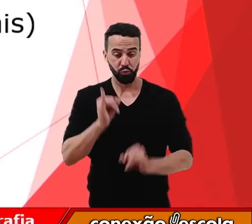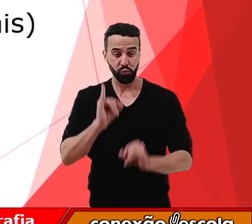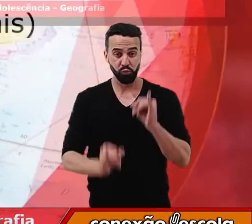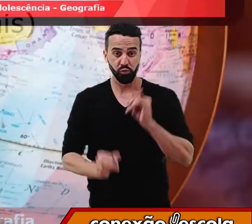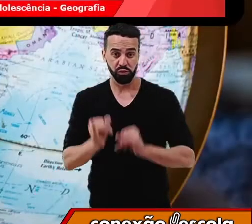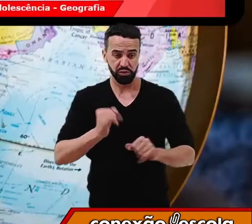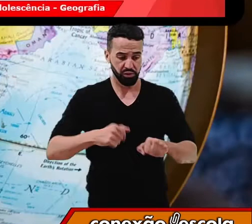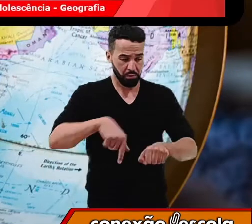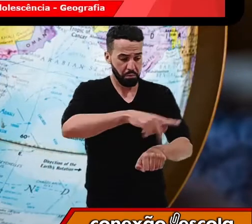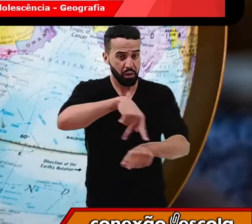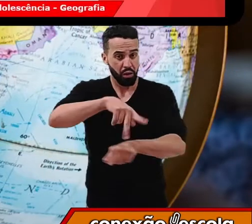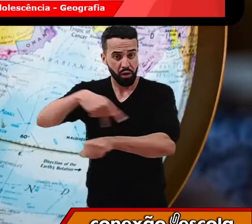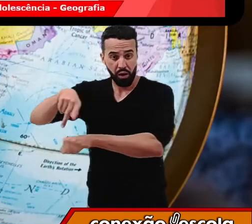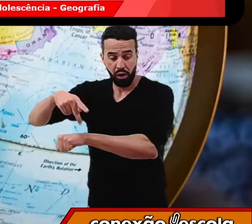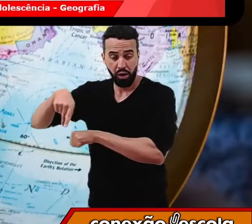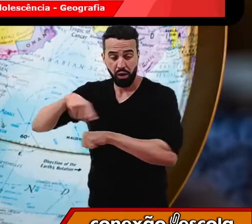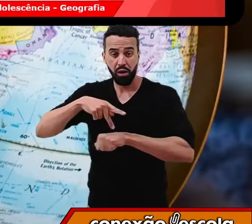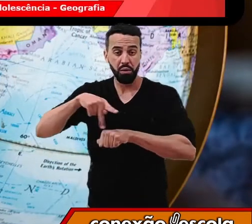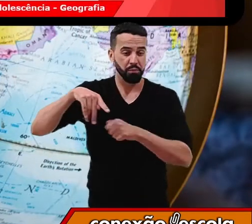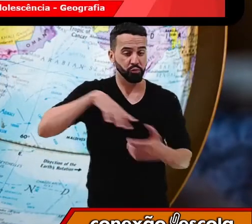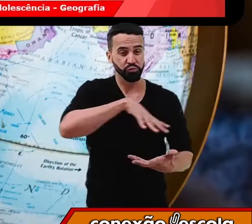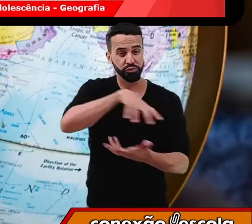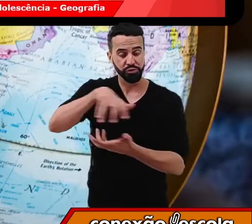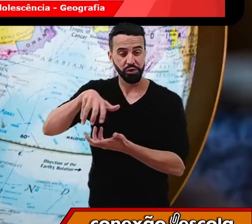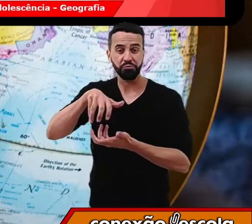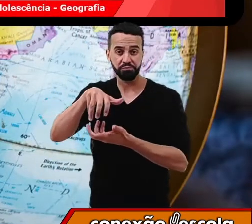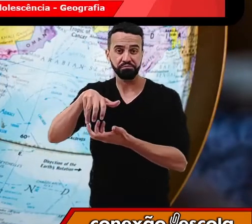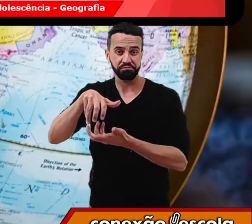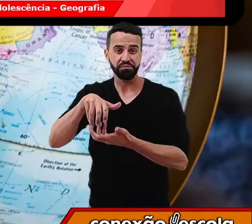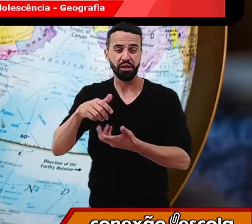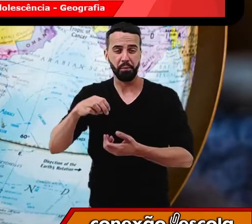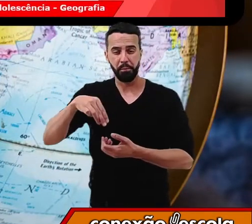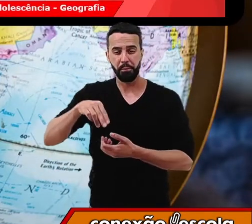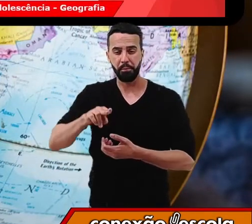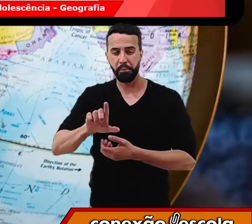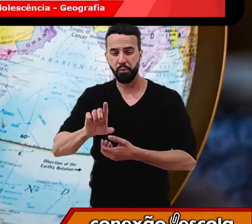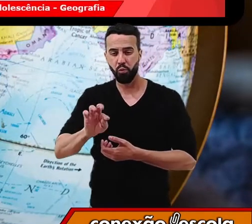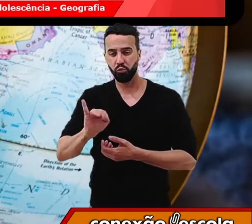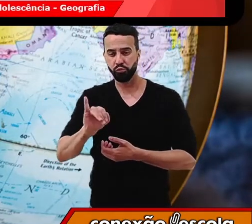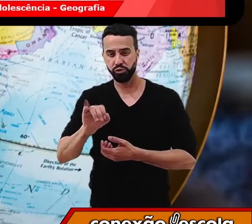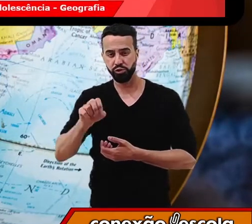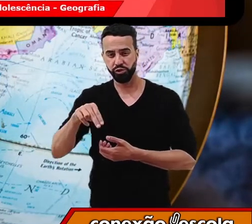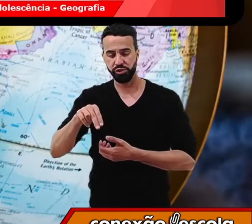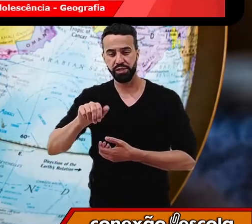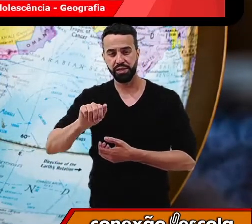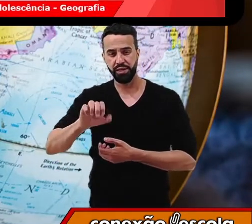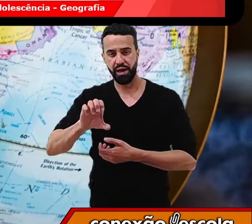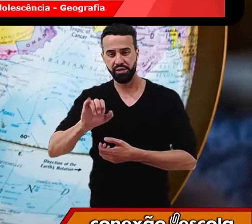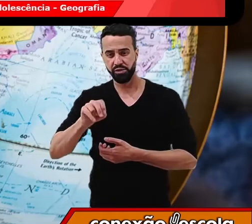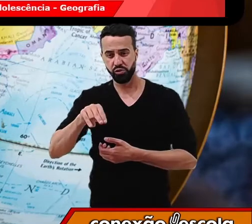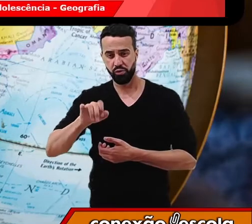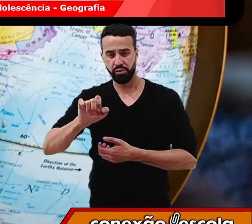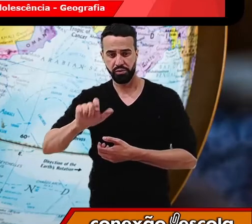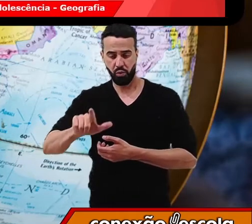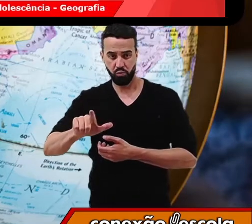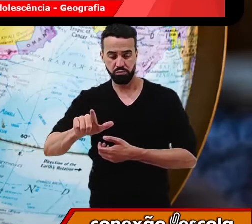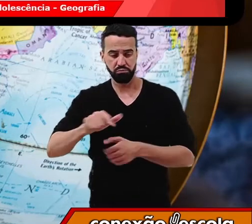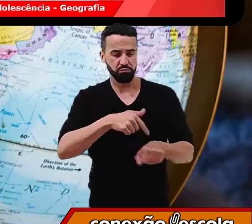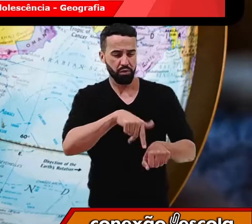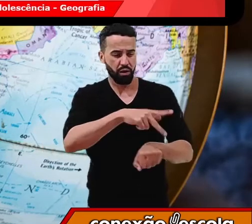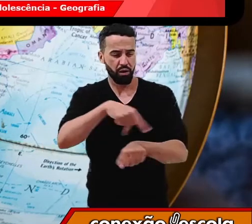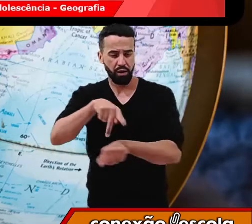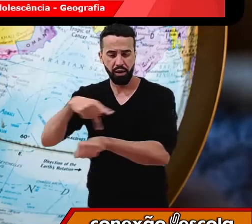empresas transnacionais. Transnacionais e multinacionais referem às mesmas indústrias. É questão